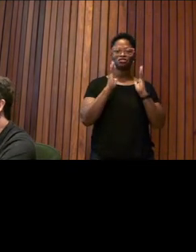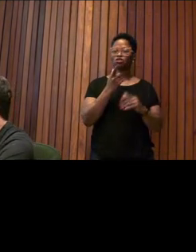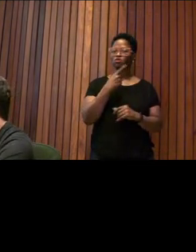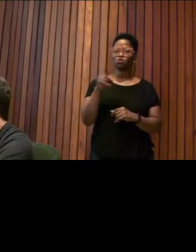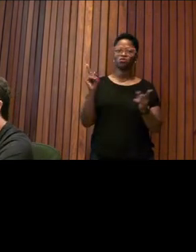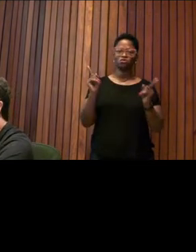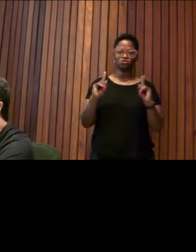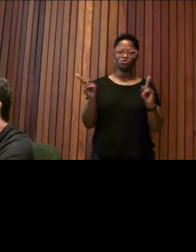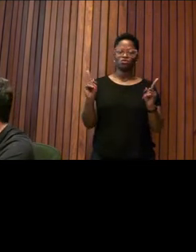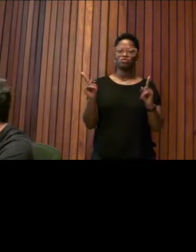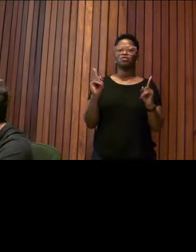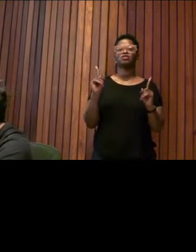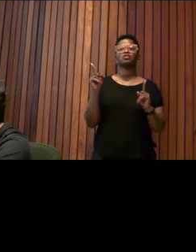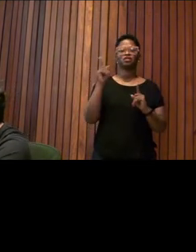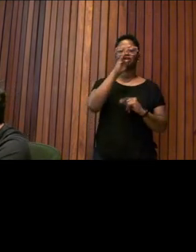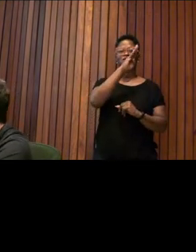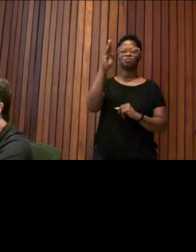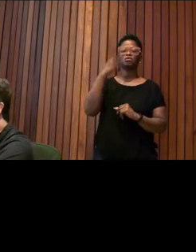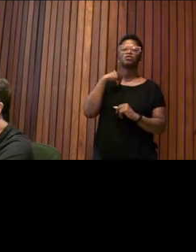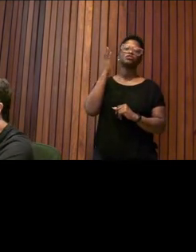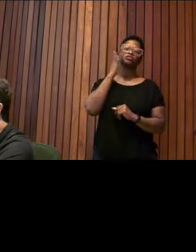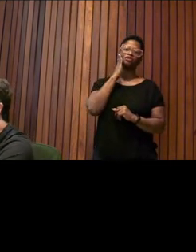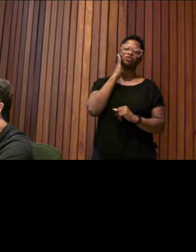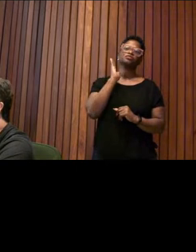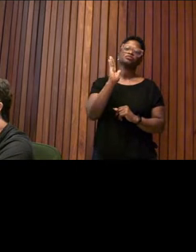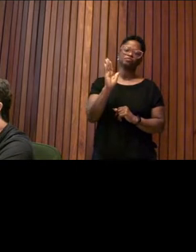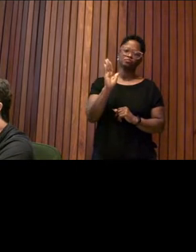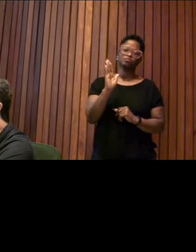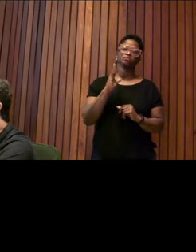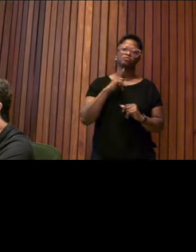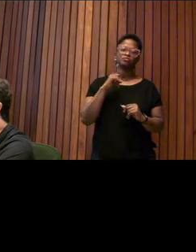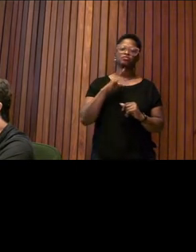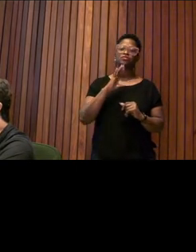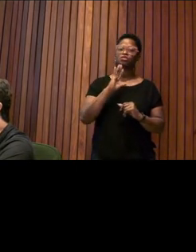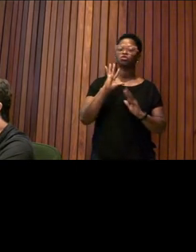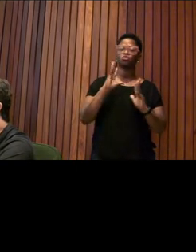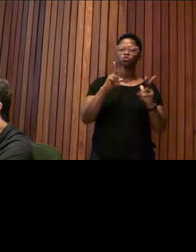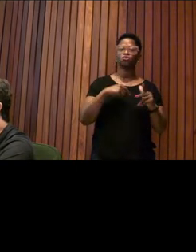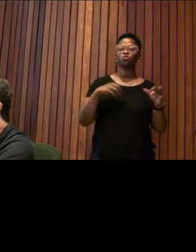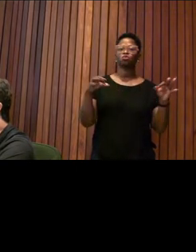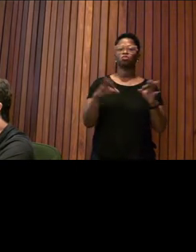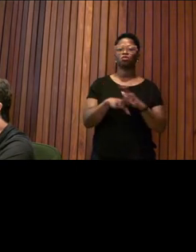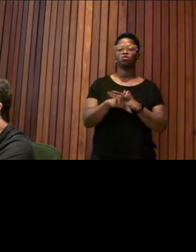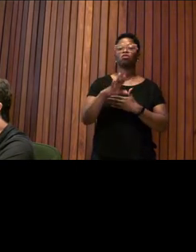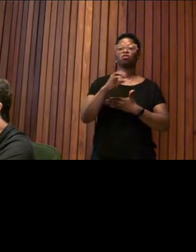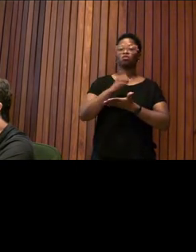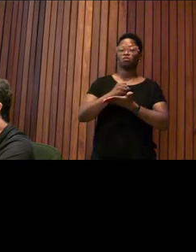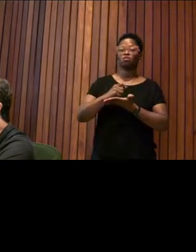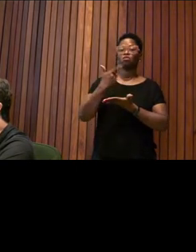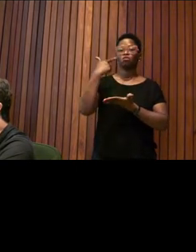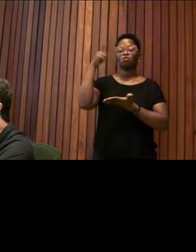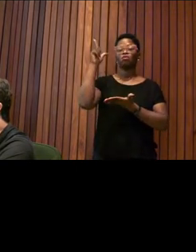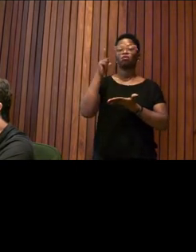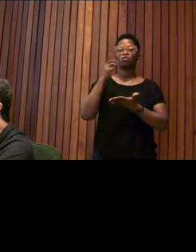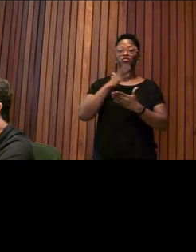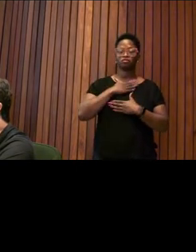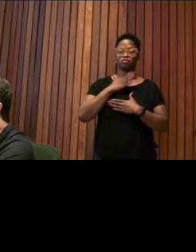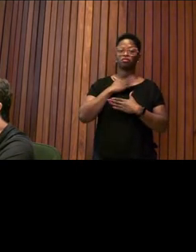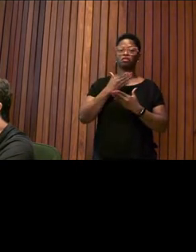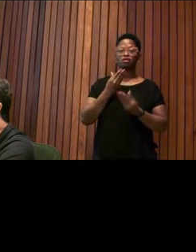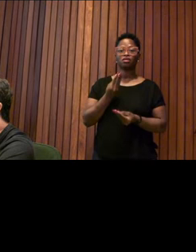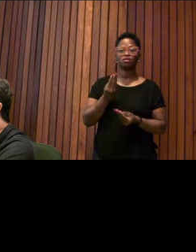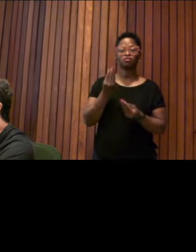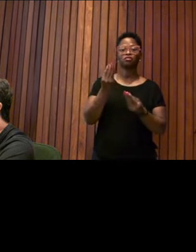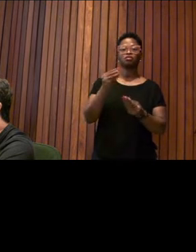último. Bom, roubando. Ali na biblioteca eu sei que eu fui. Os andames já tinham saído, a gente contratou outro andame só para mim. Eu entreguei acho